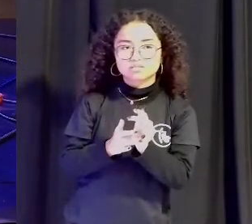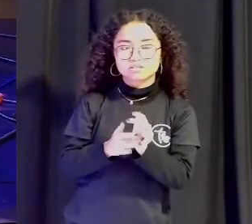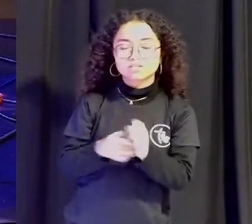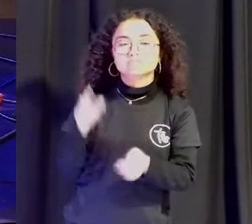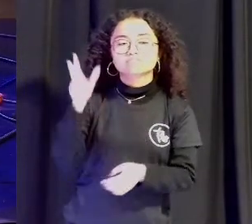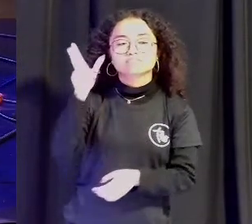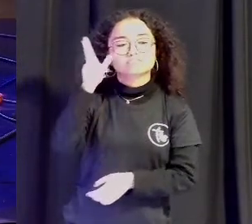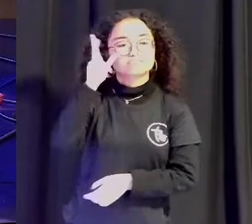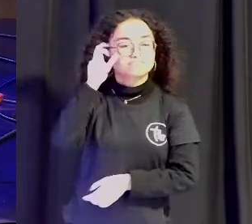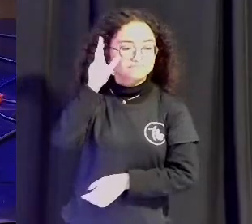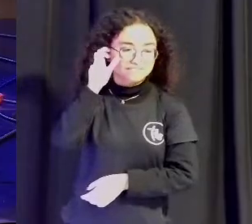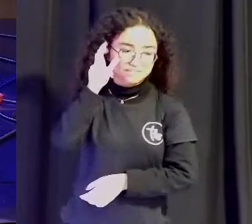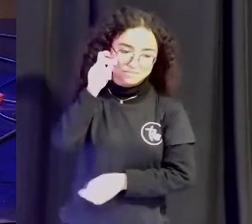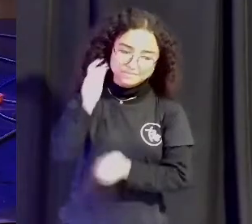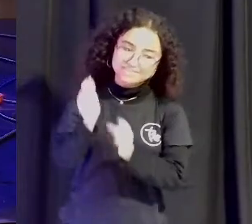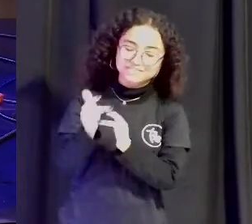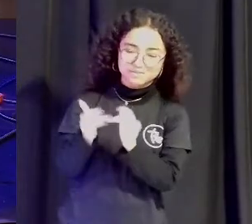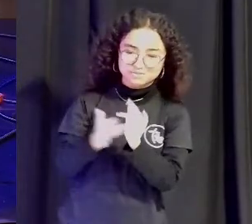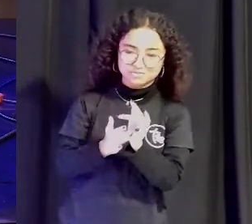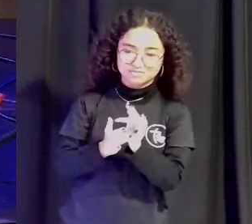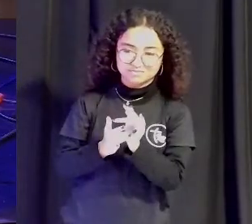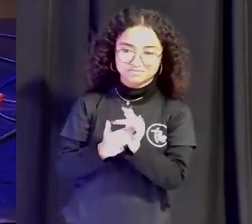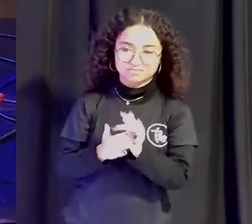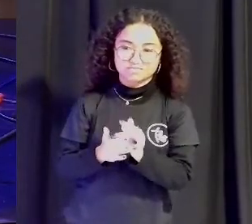ouvir Jesus,